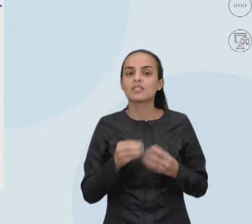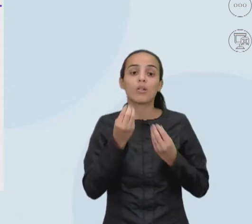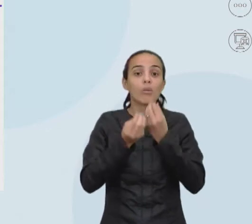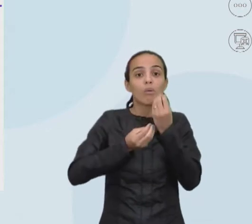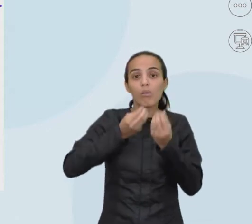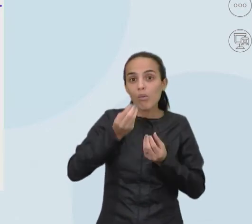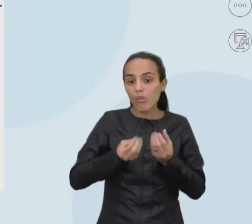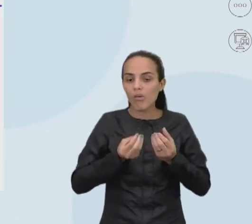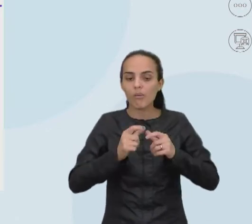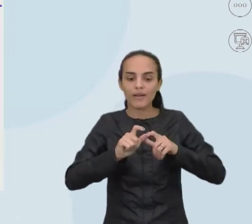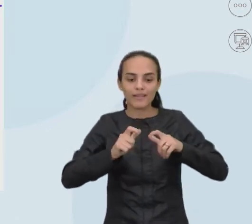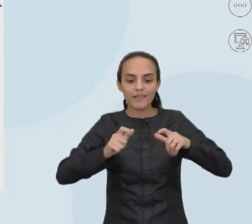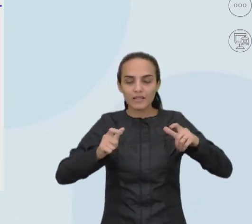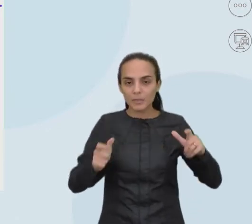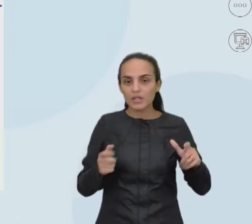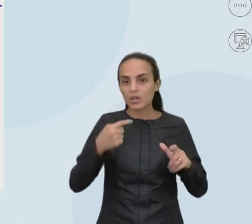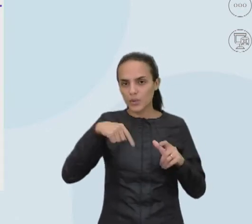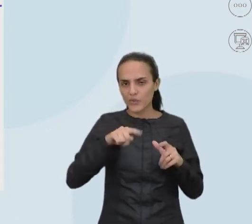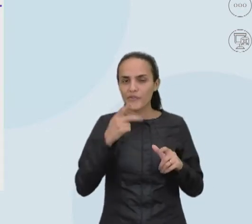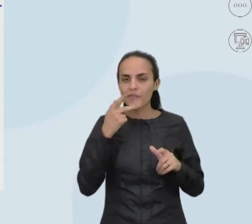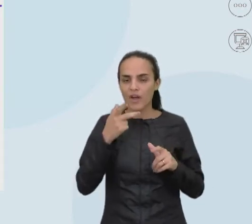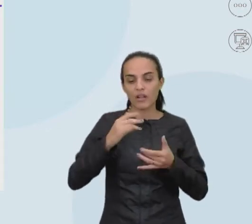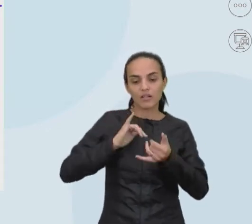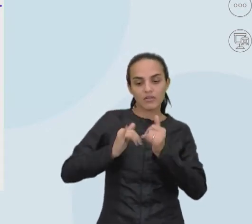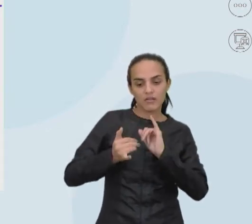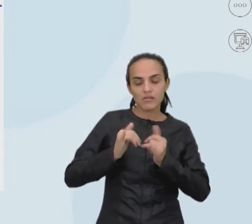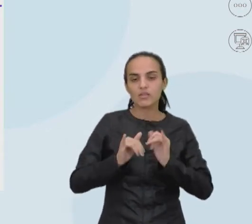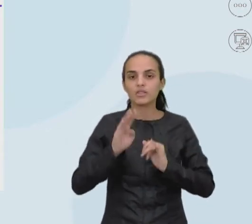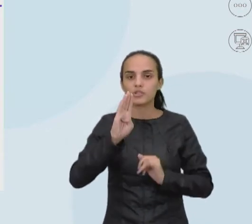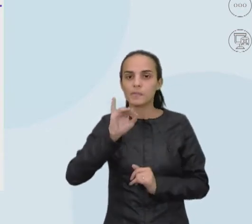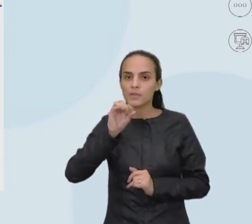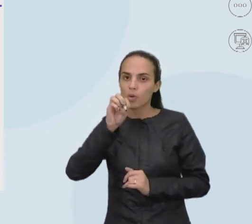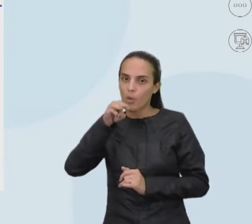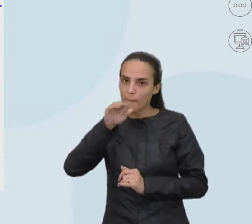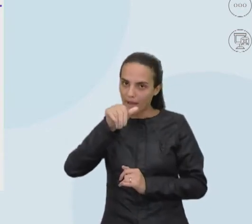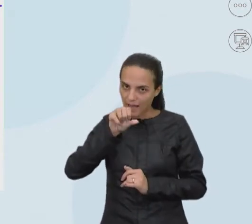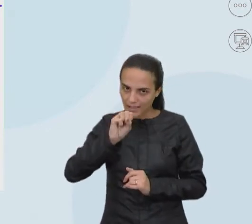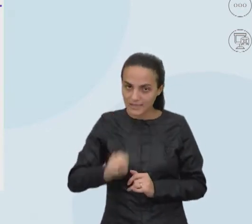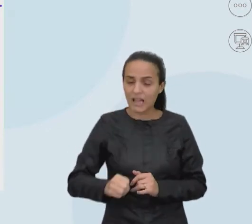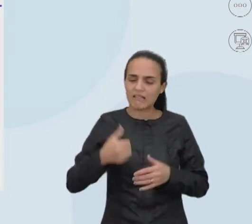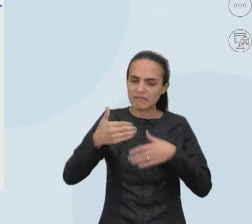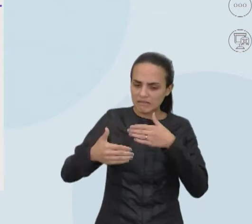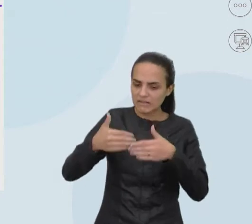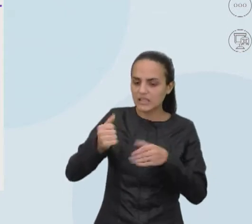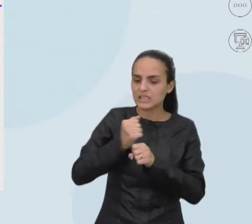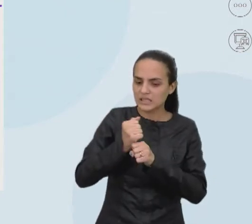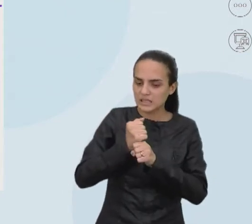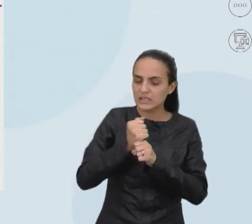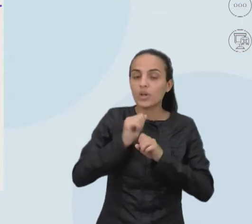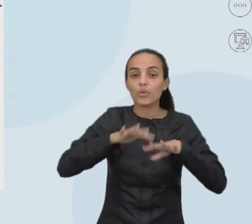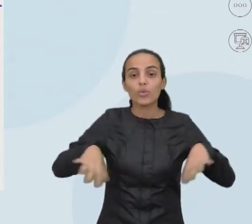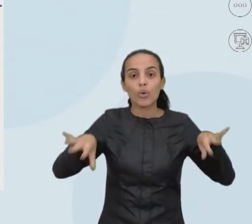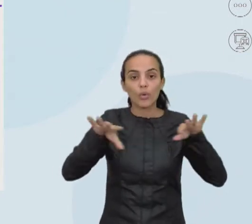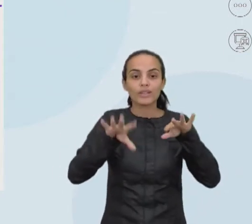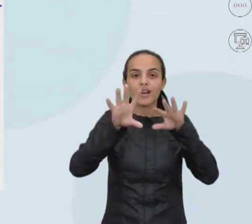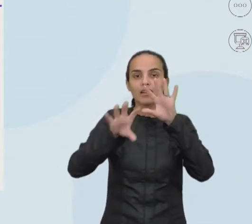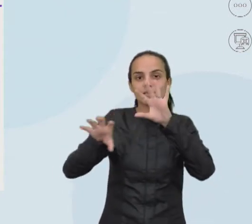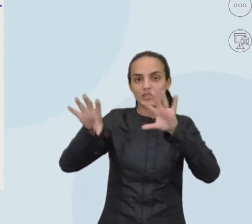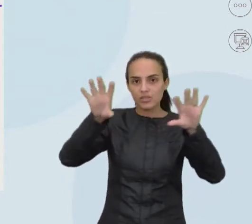gente fala eletricidade a partir de biomassa. Então a gente vê que com o passar dos anos, todas as regiões